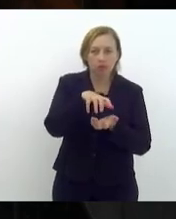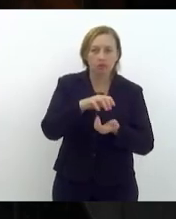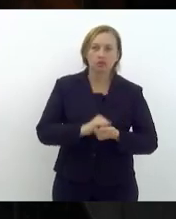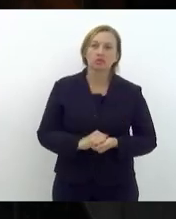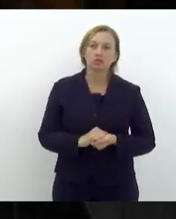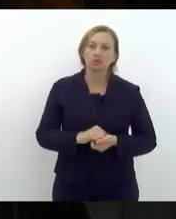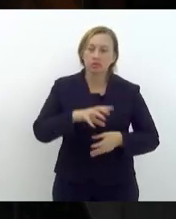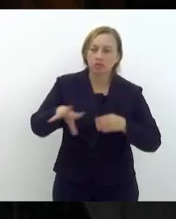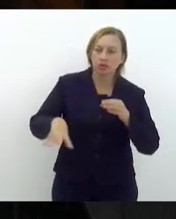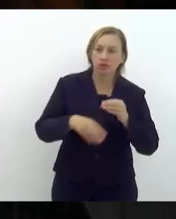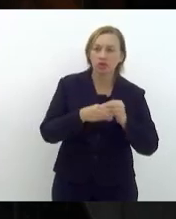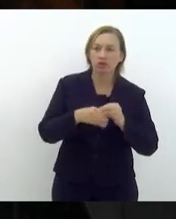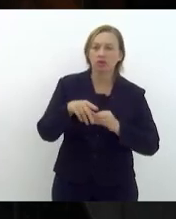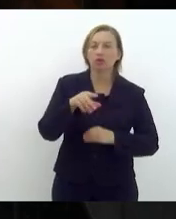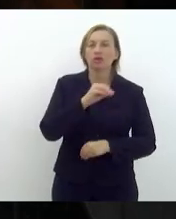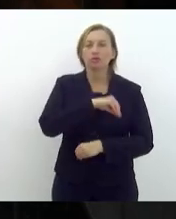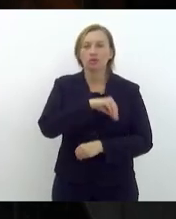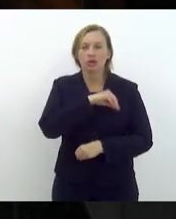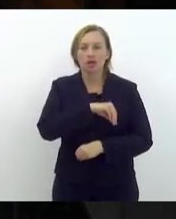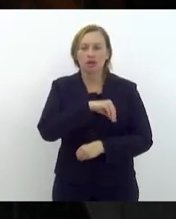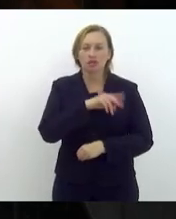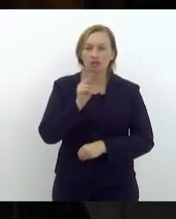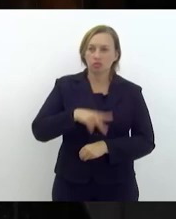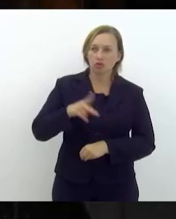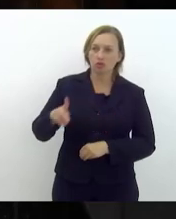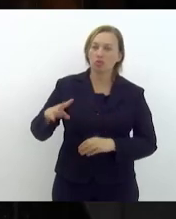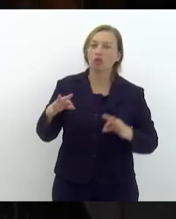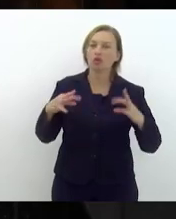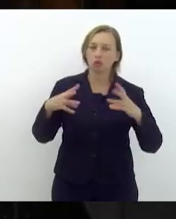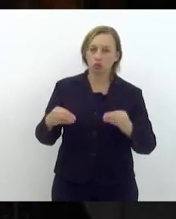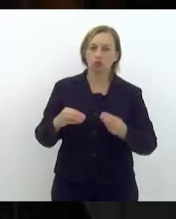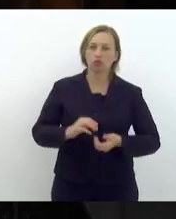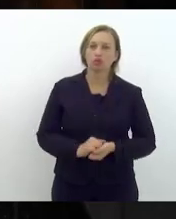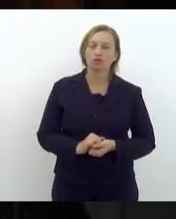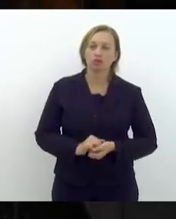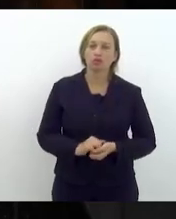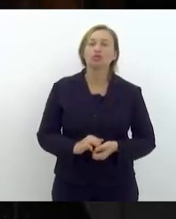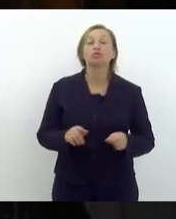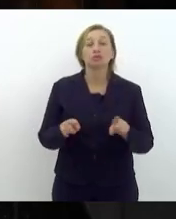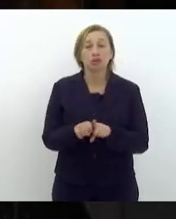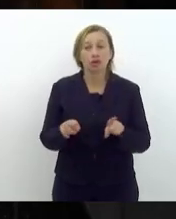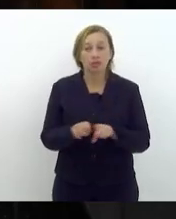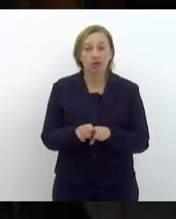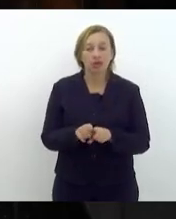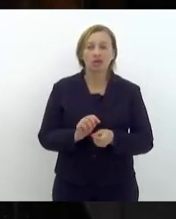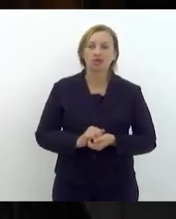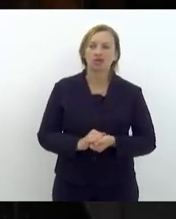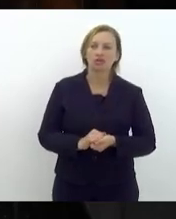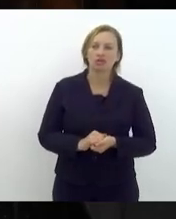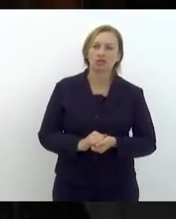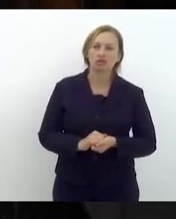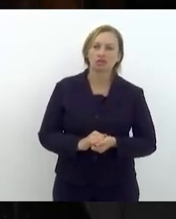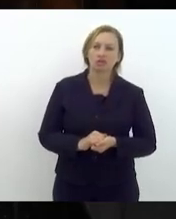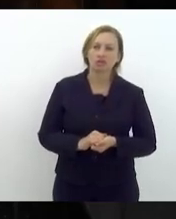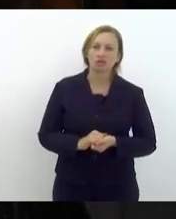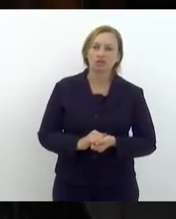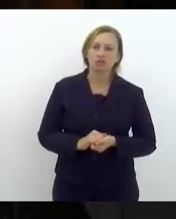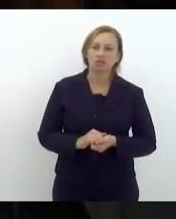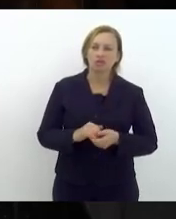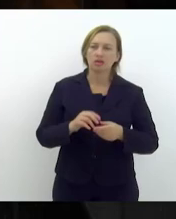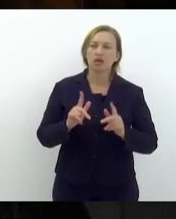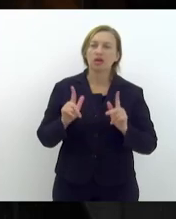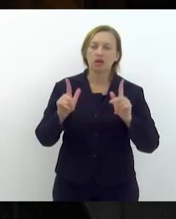da implementação do piso Nacional do magistério para todos e ao mesmo tempo destacar em igual